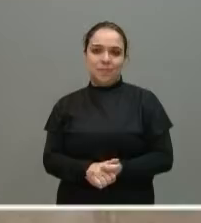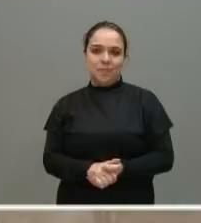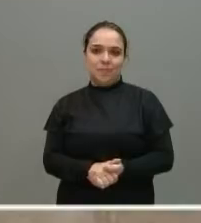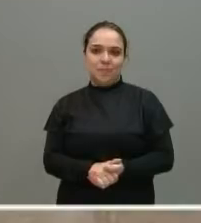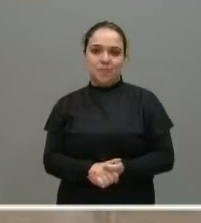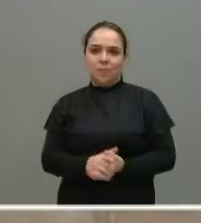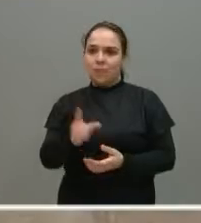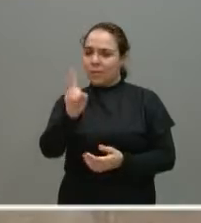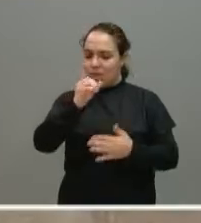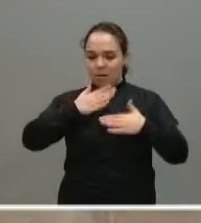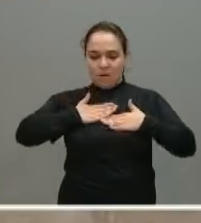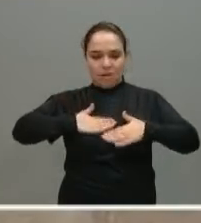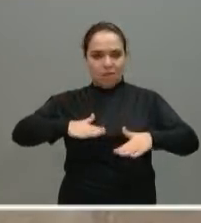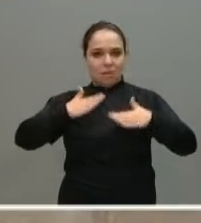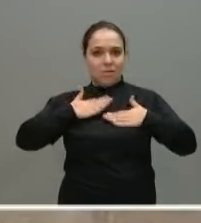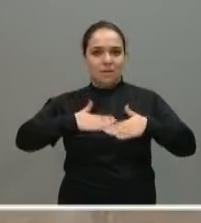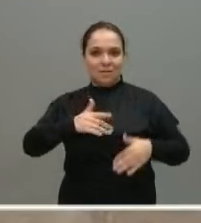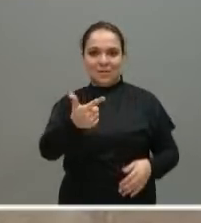não descansará